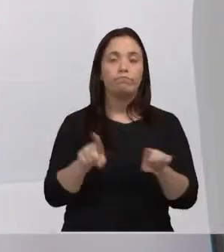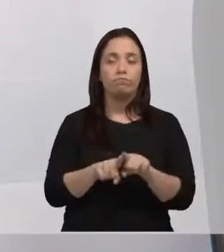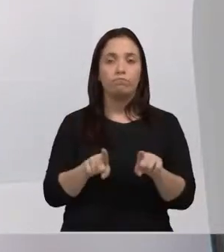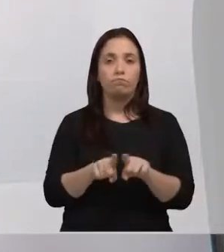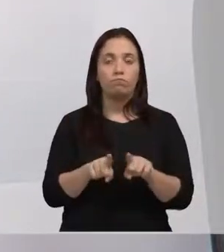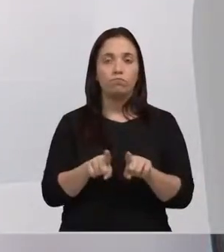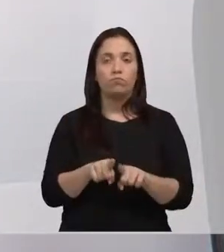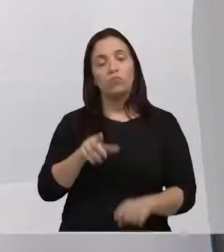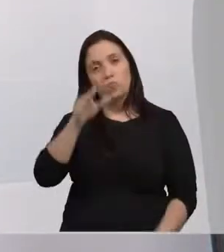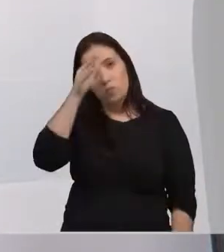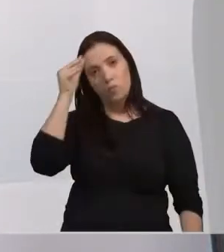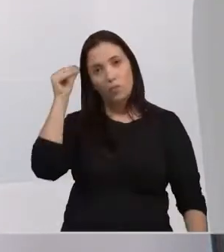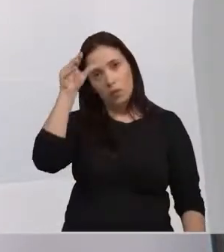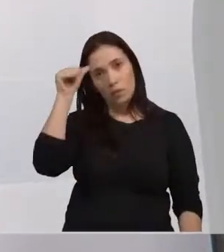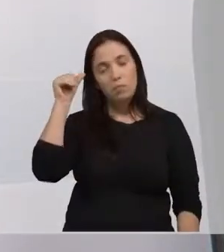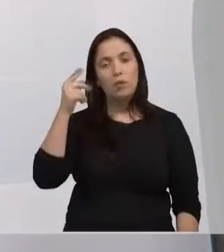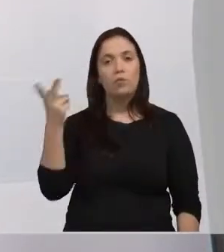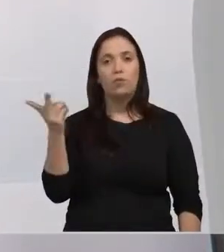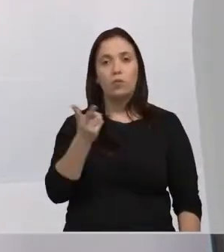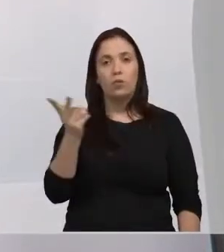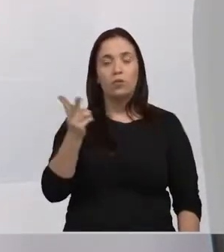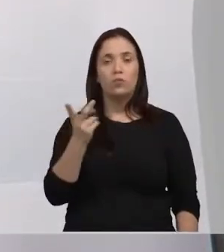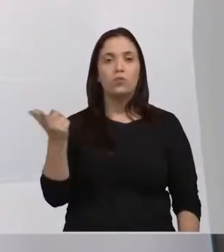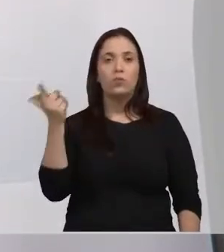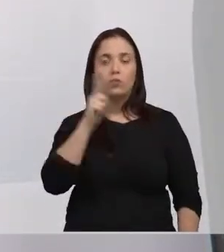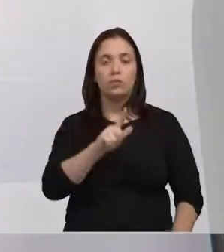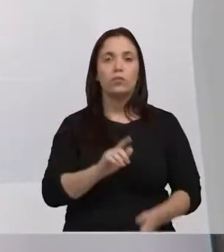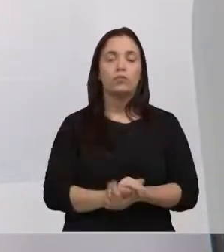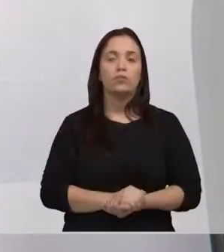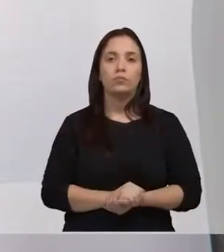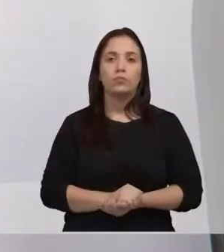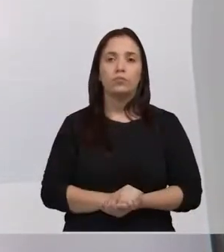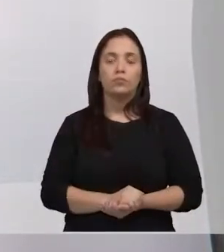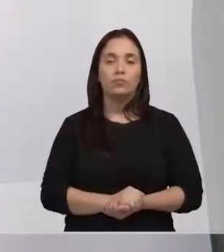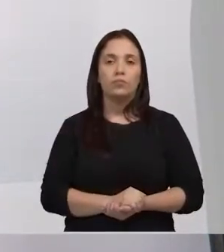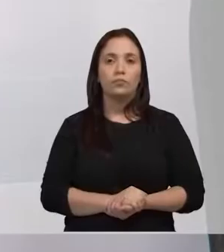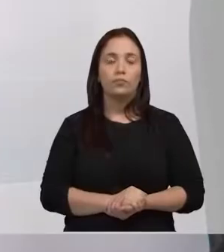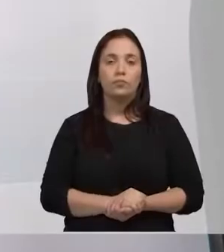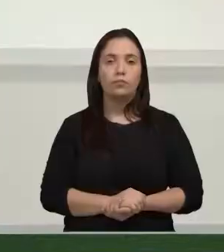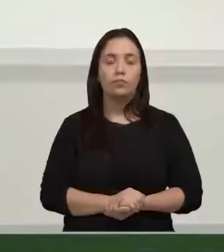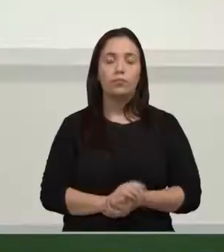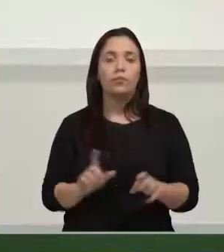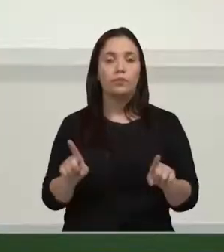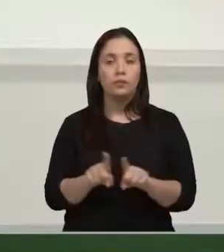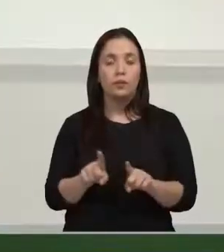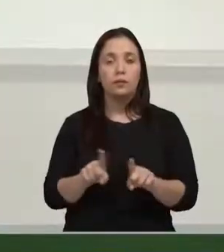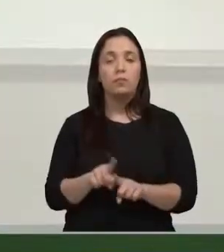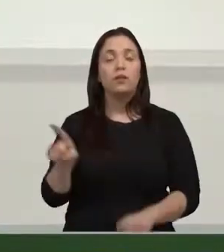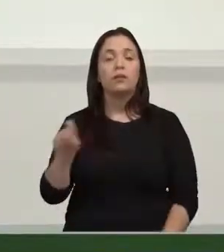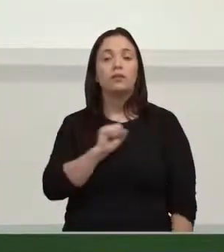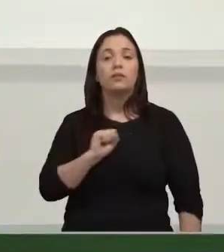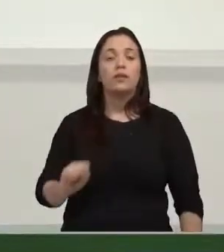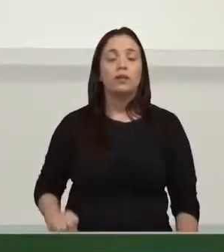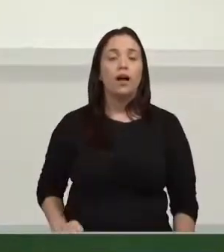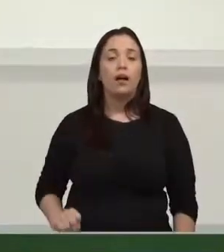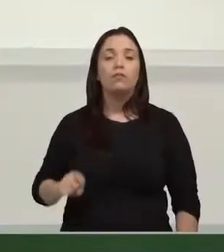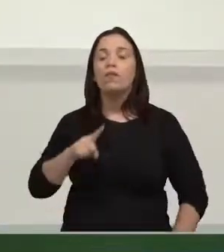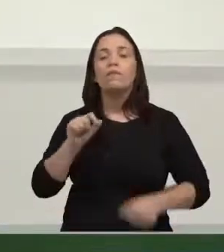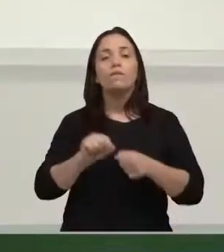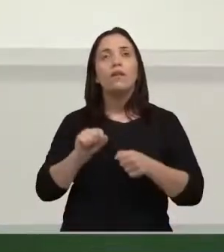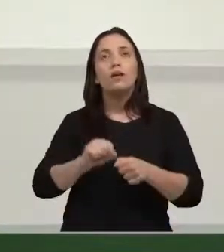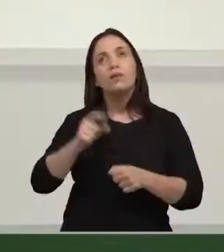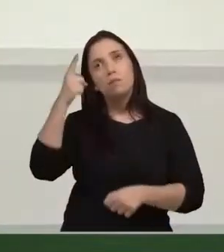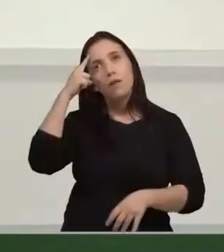como Camilo Santana foram beneficiados nessa dobradinha. Pois é, e em vez de dar uma vaga ao Senado, ele